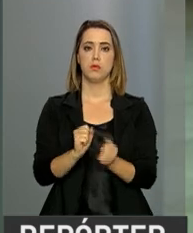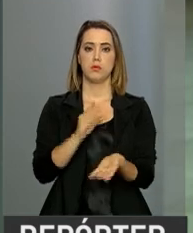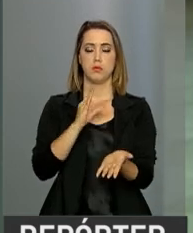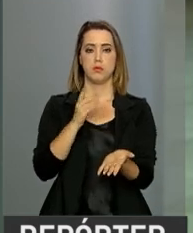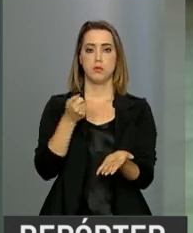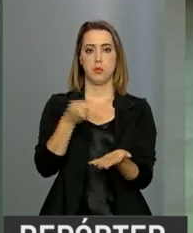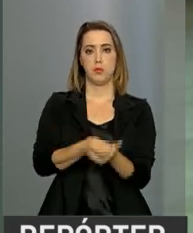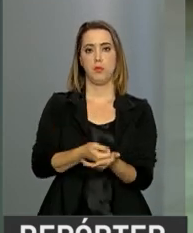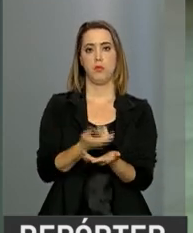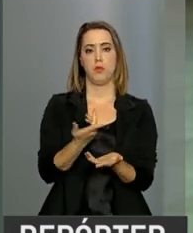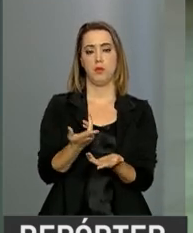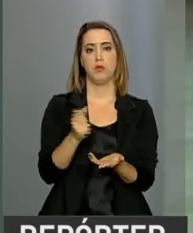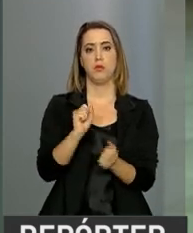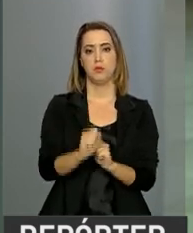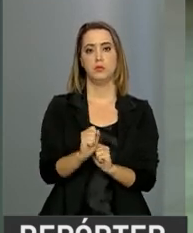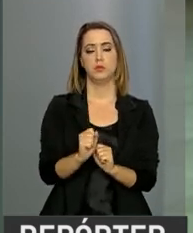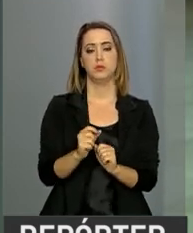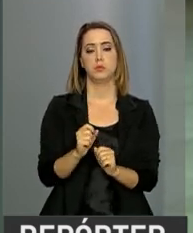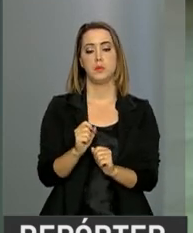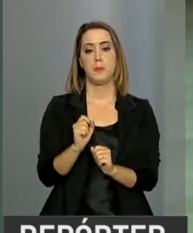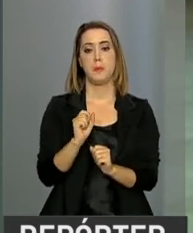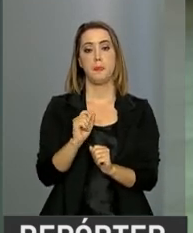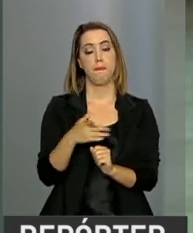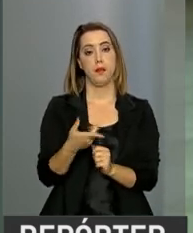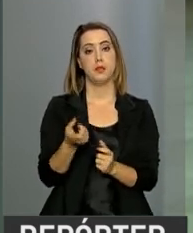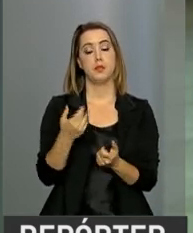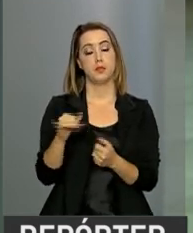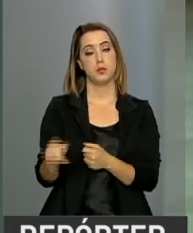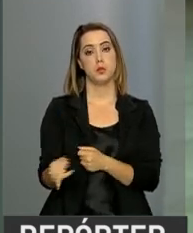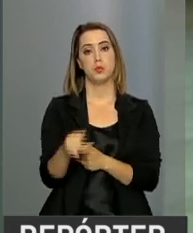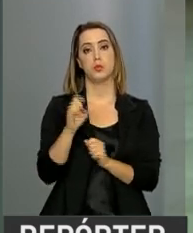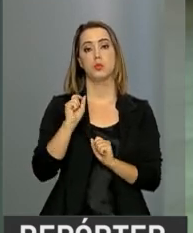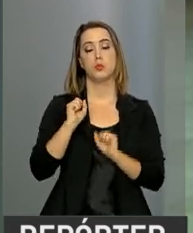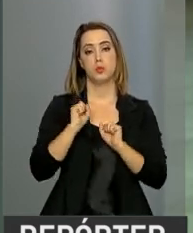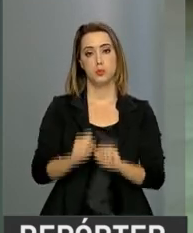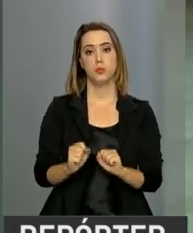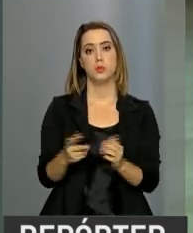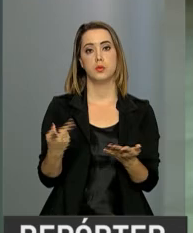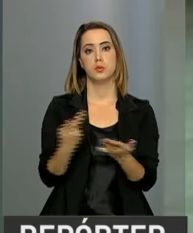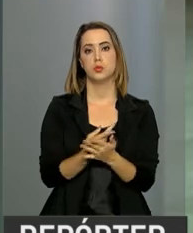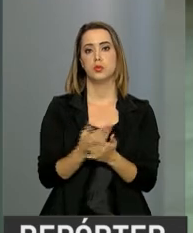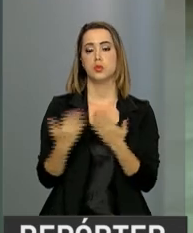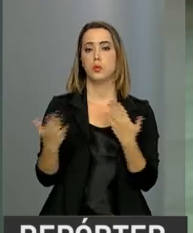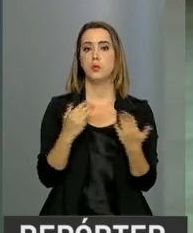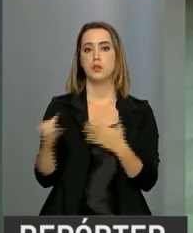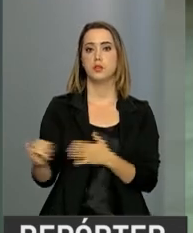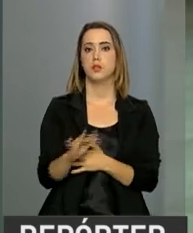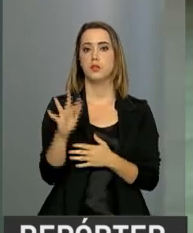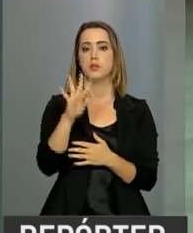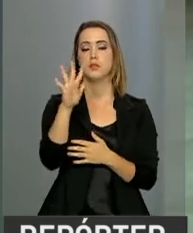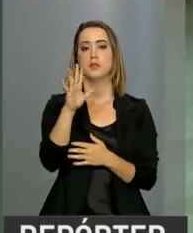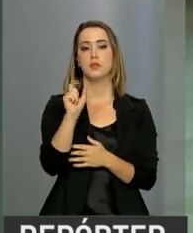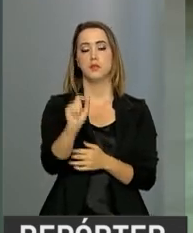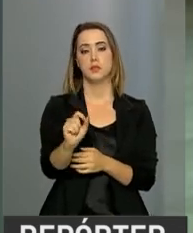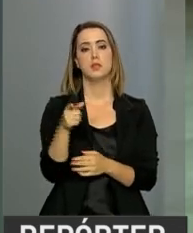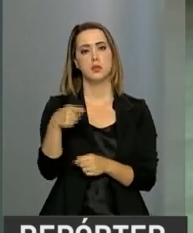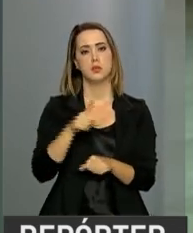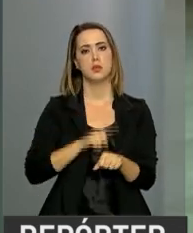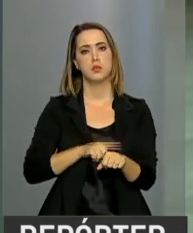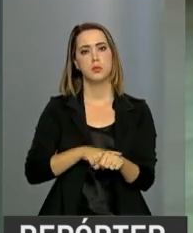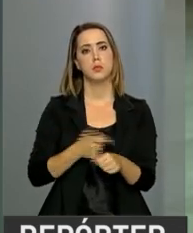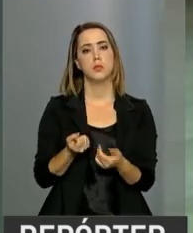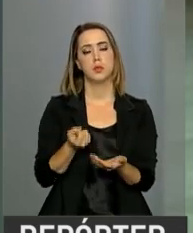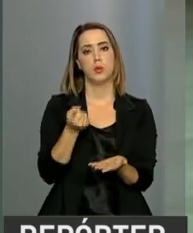nessa possibilidade de investimento. Esses juros podem ser indexados à inflação daquele momento em que o governo